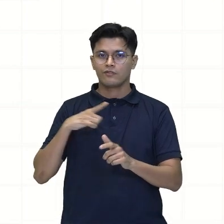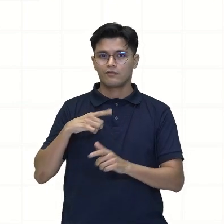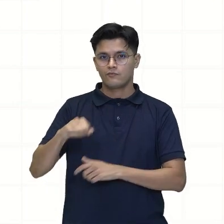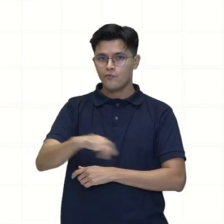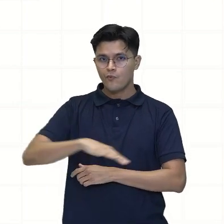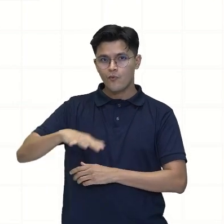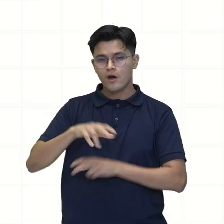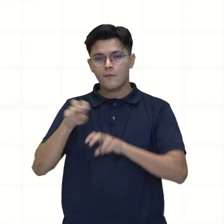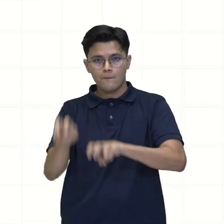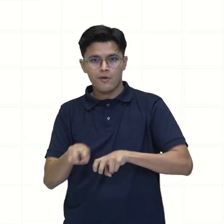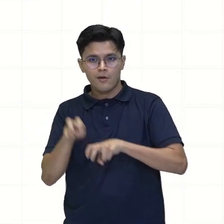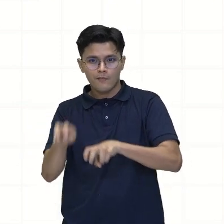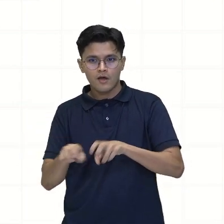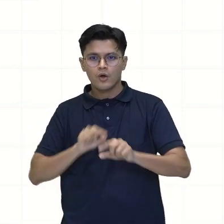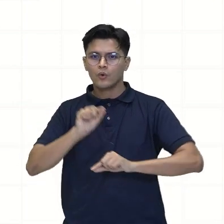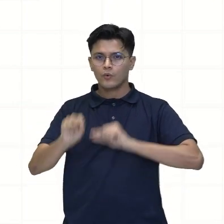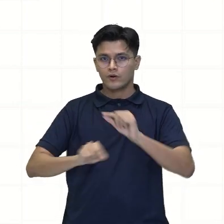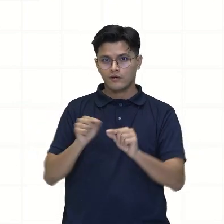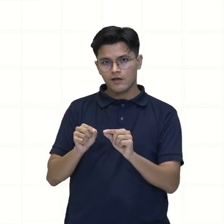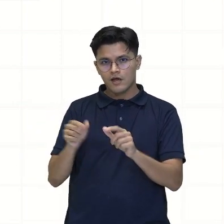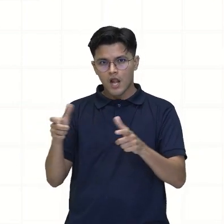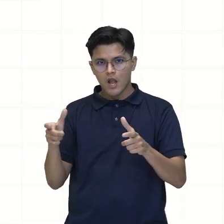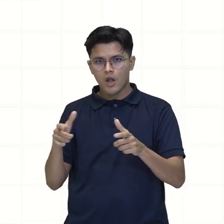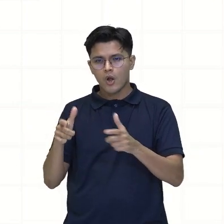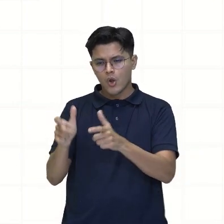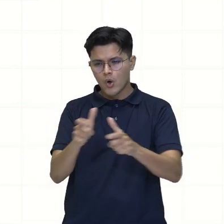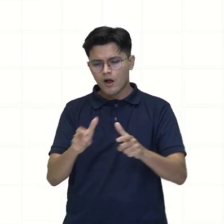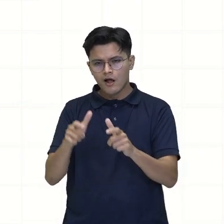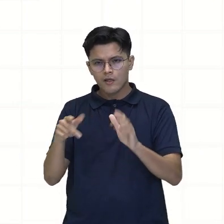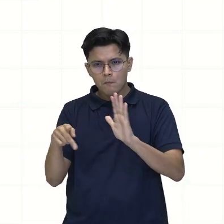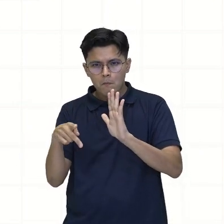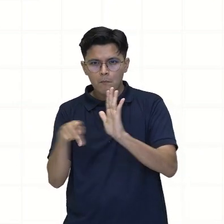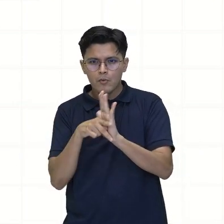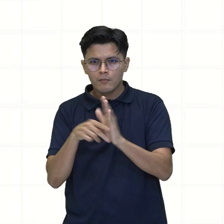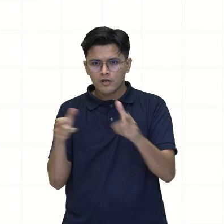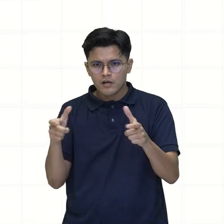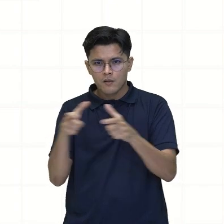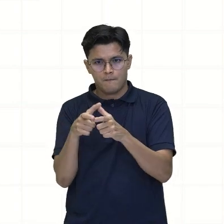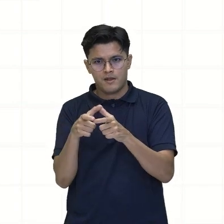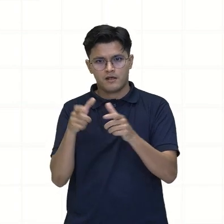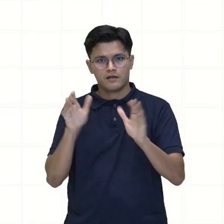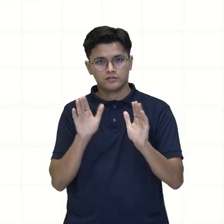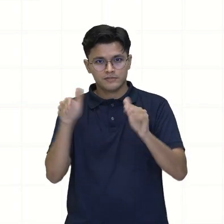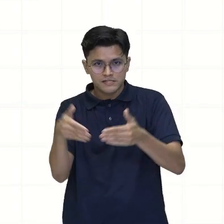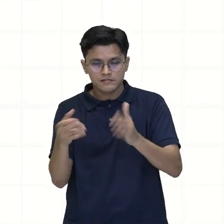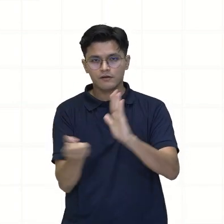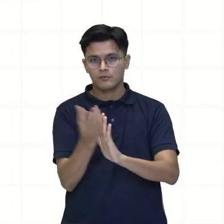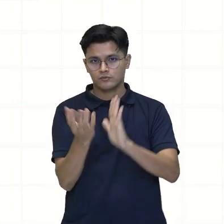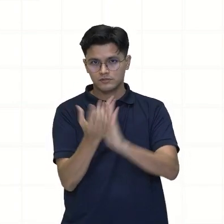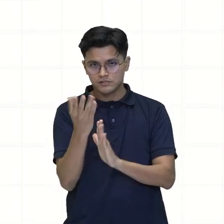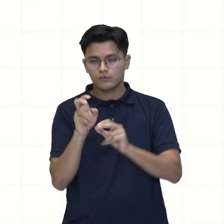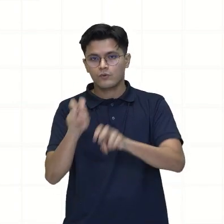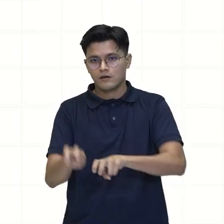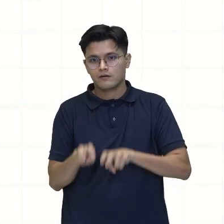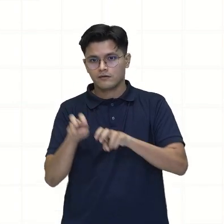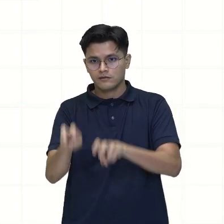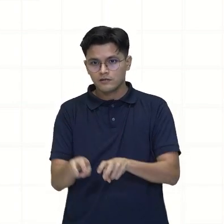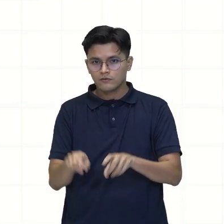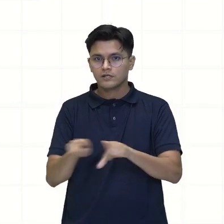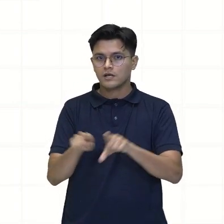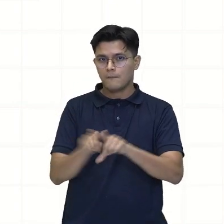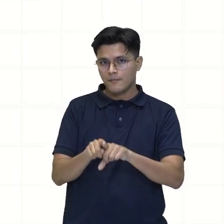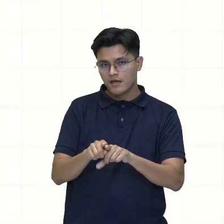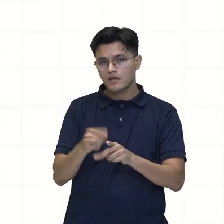pequenas propriedades, né, voltadas para a produção agrícola, para pastagens, e